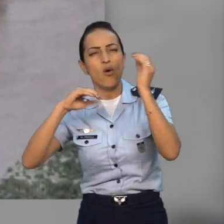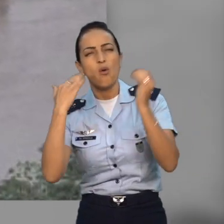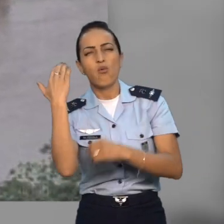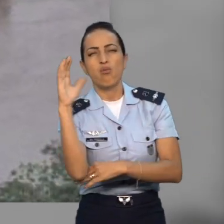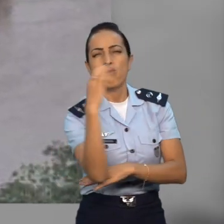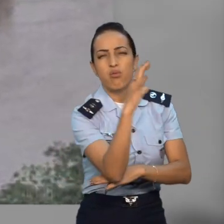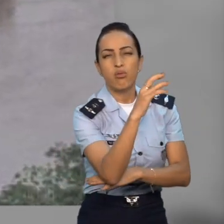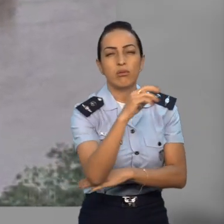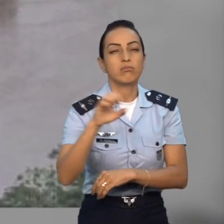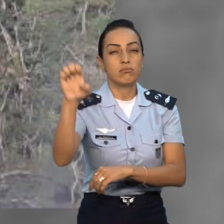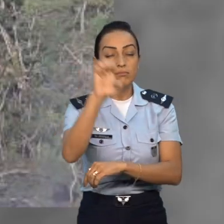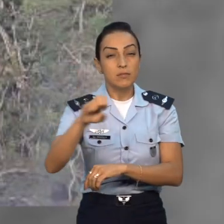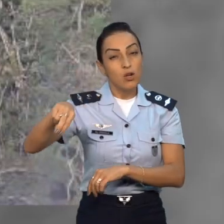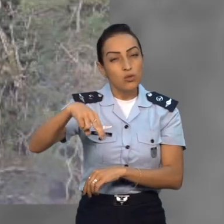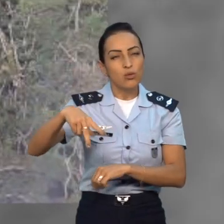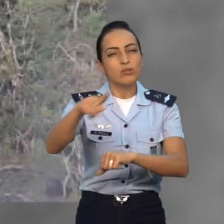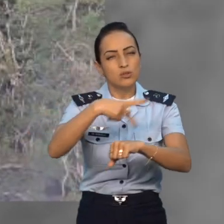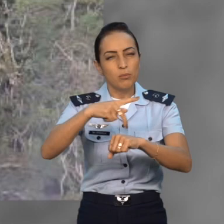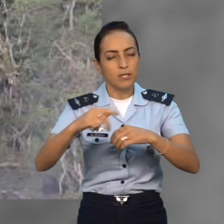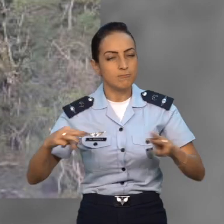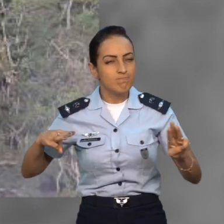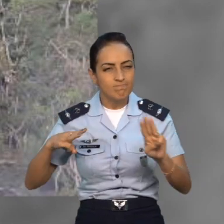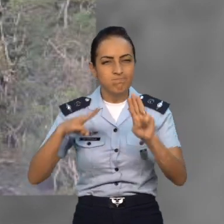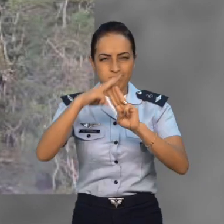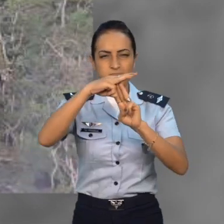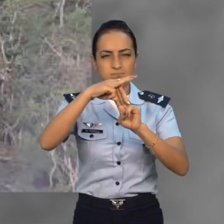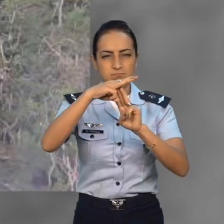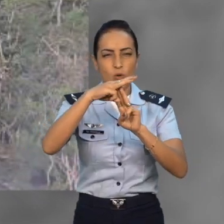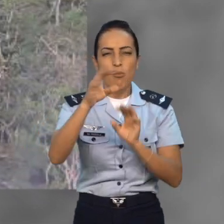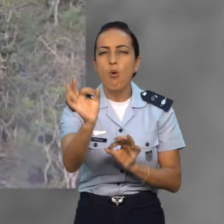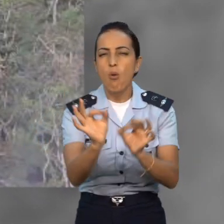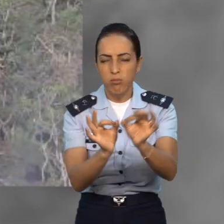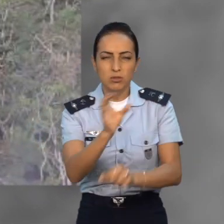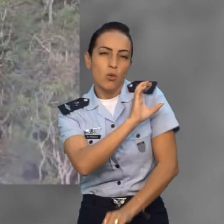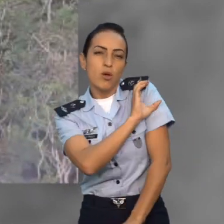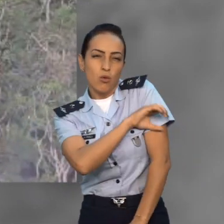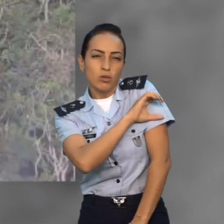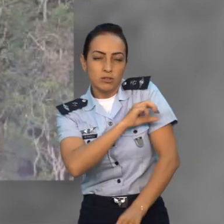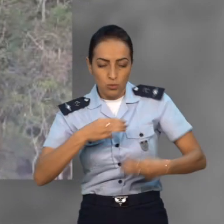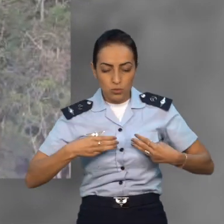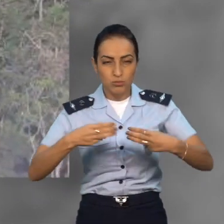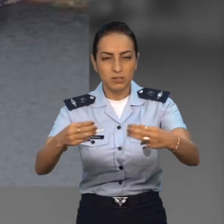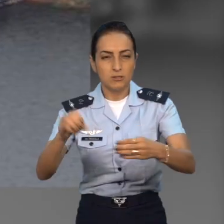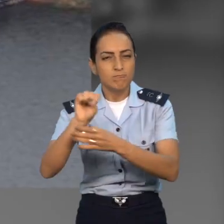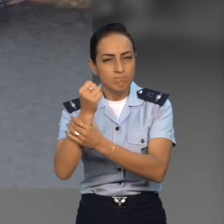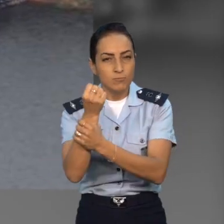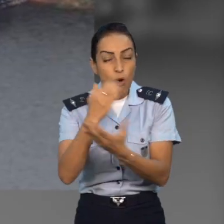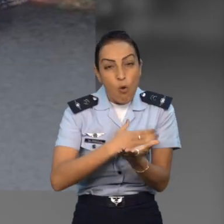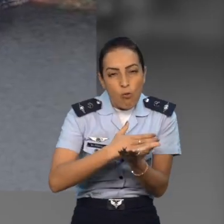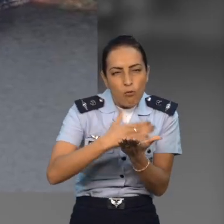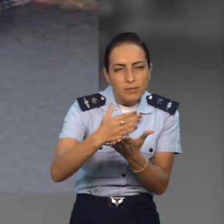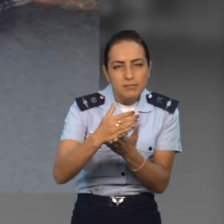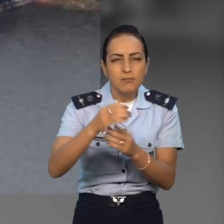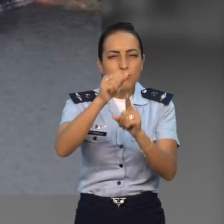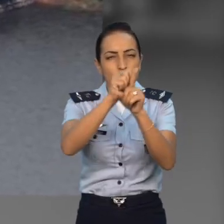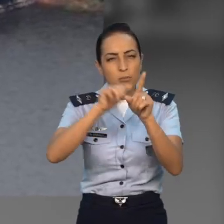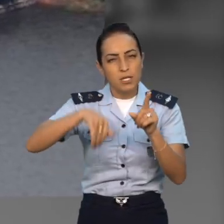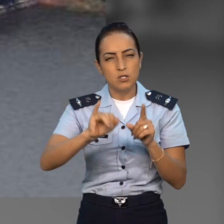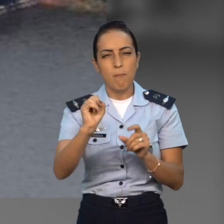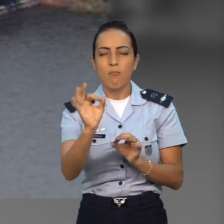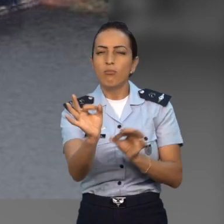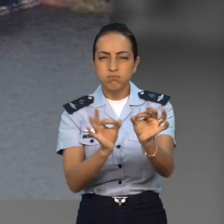região norte do país. As Forças Armadas, sob coordenação do Ministério da Defesa, iniciaram no mês de maio